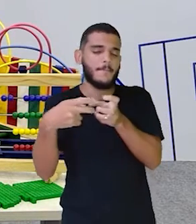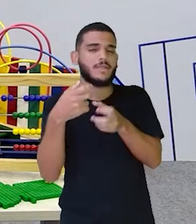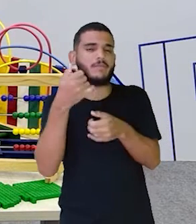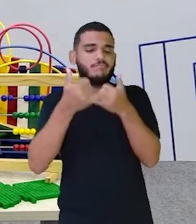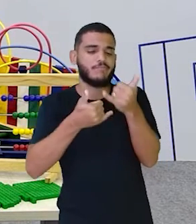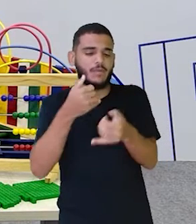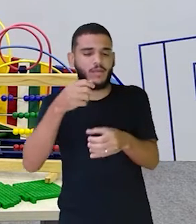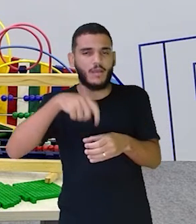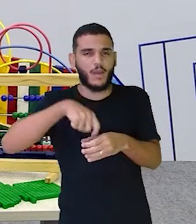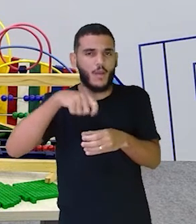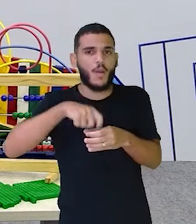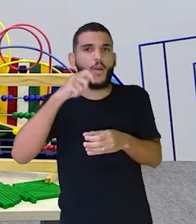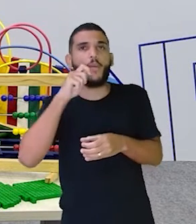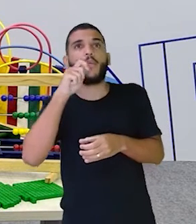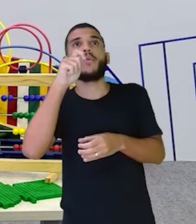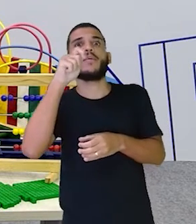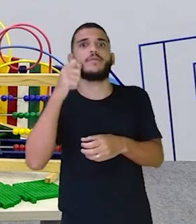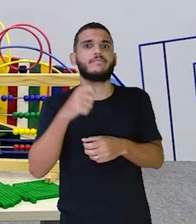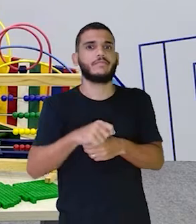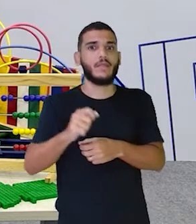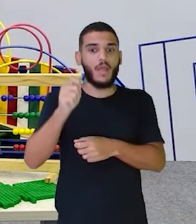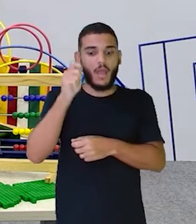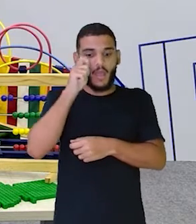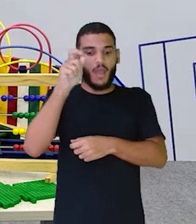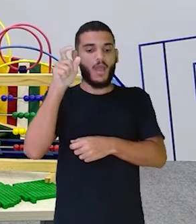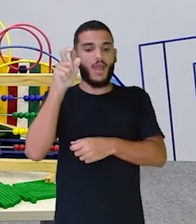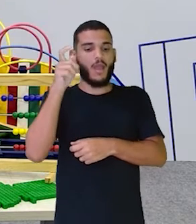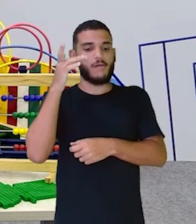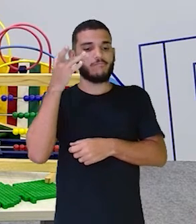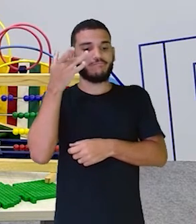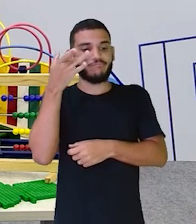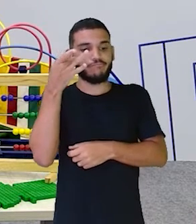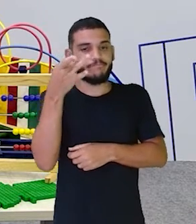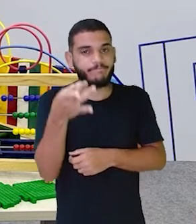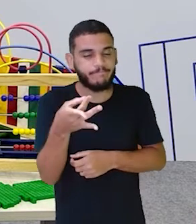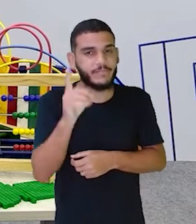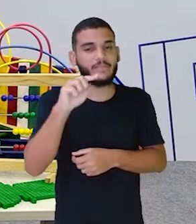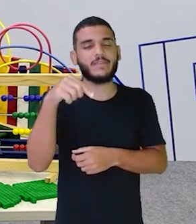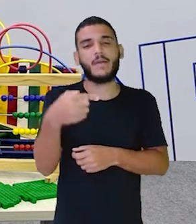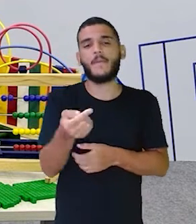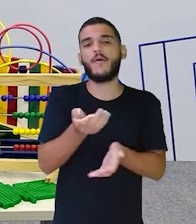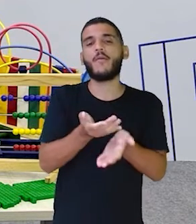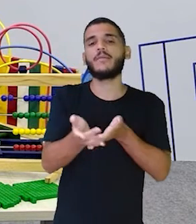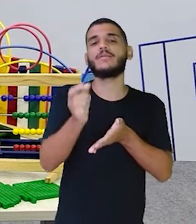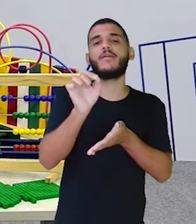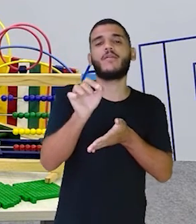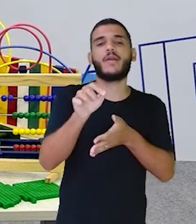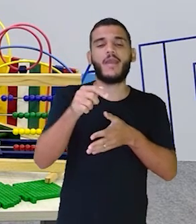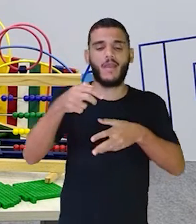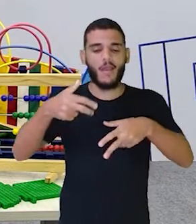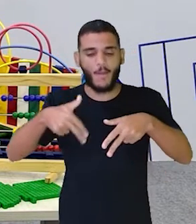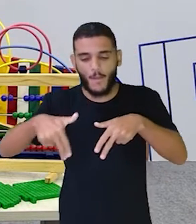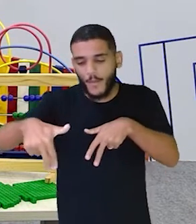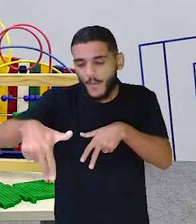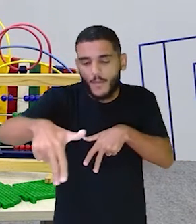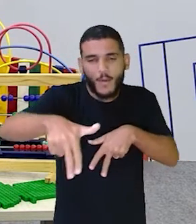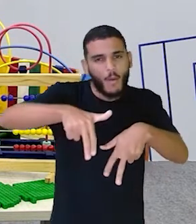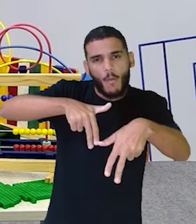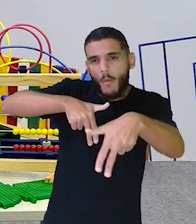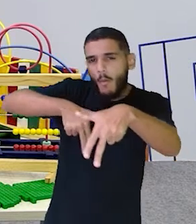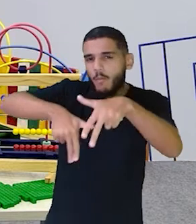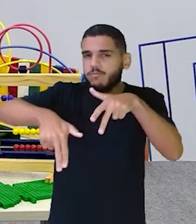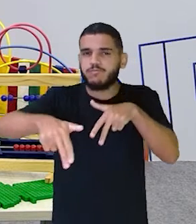Então, primeiro vai despertar a atenção e depois ele vai começar com esse movimento